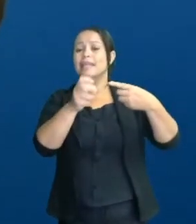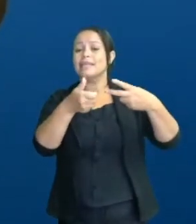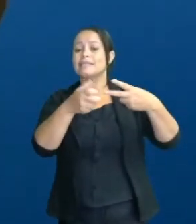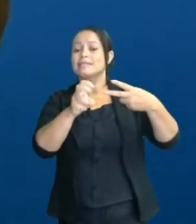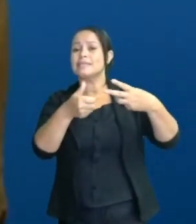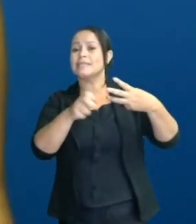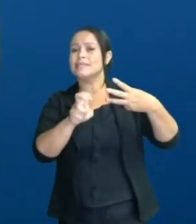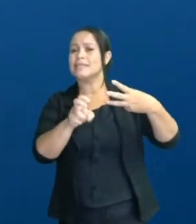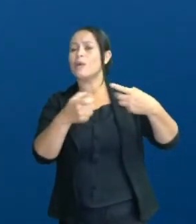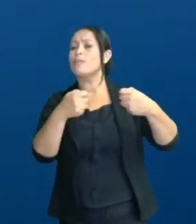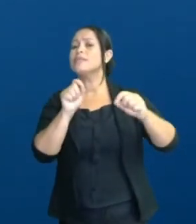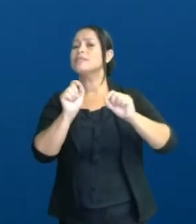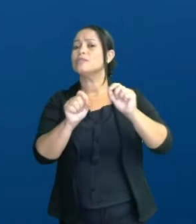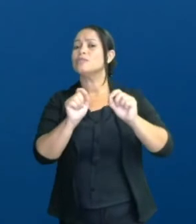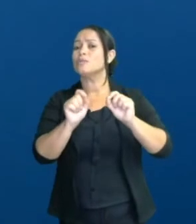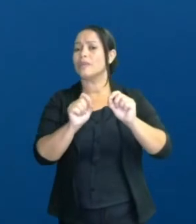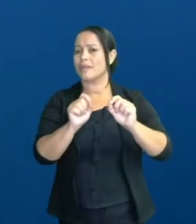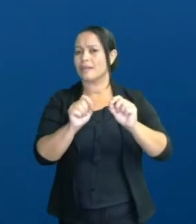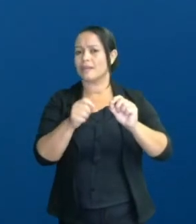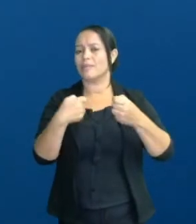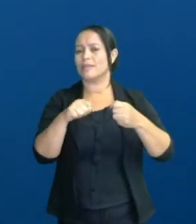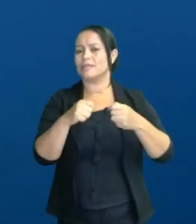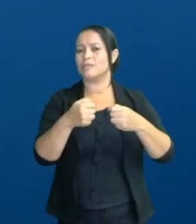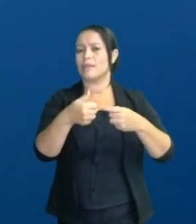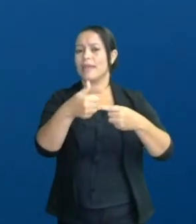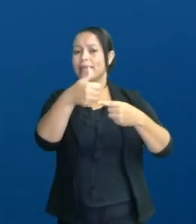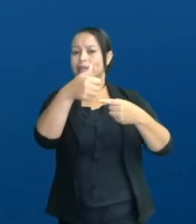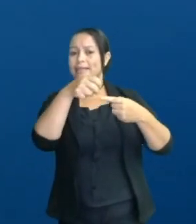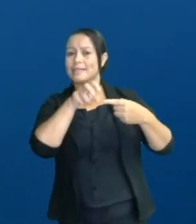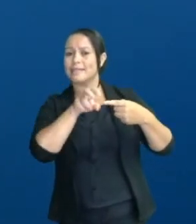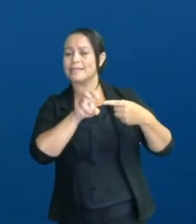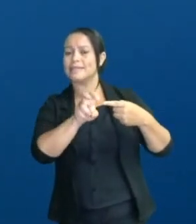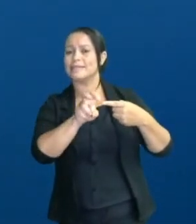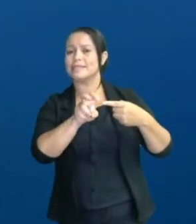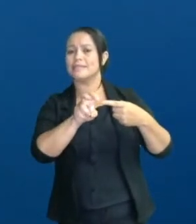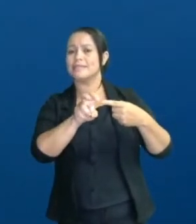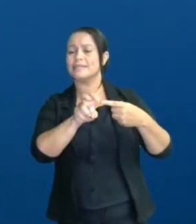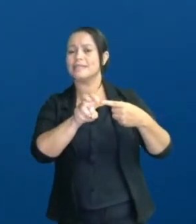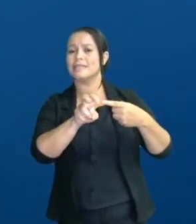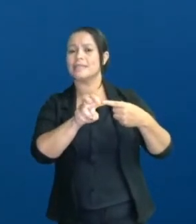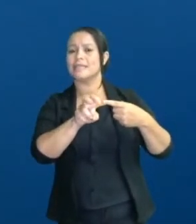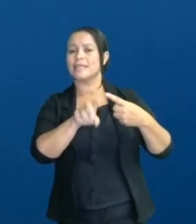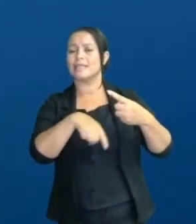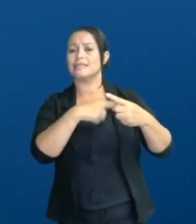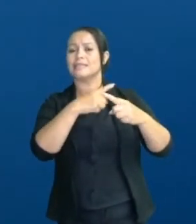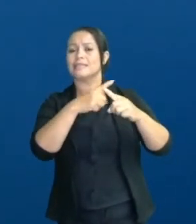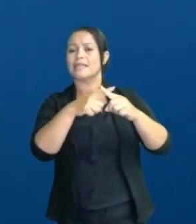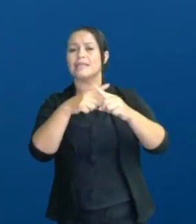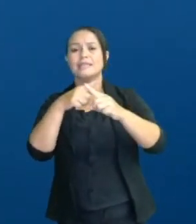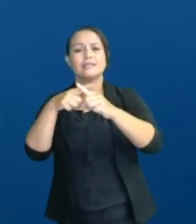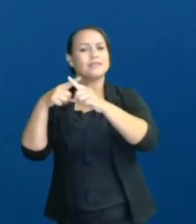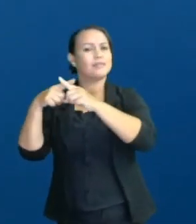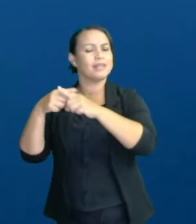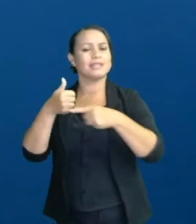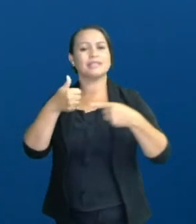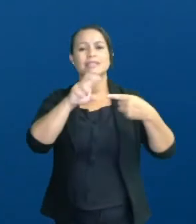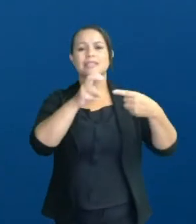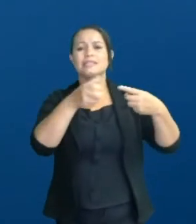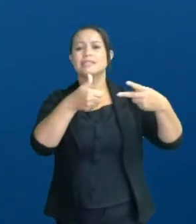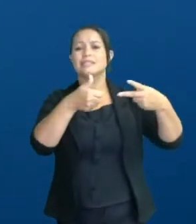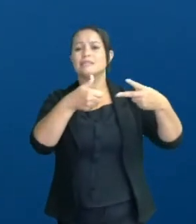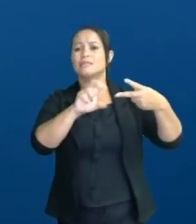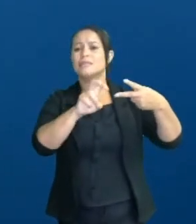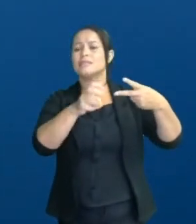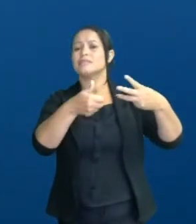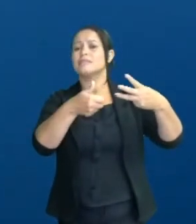fazer? Eu tenho, que pegar 15 dias e colocá-lo 3 vezes. 15